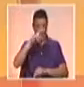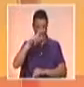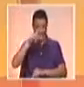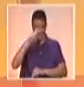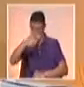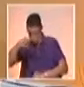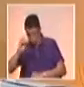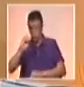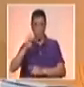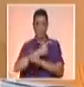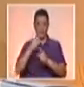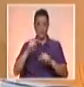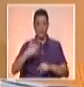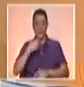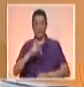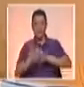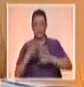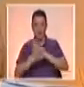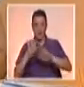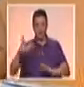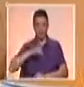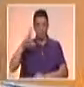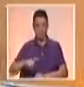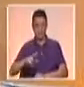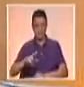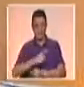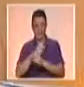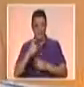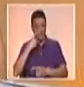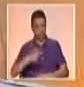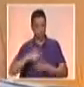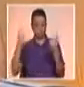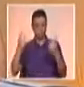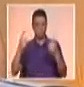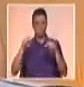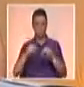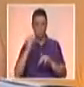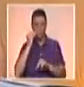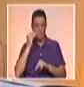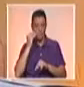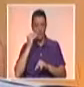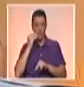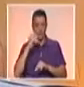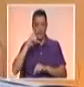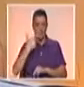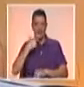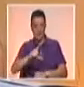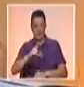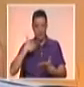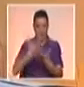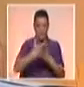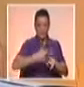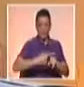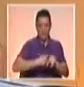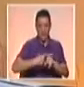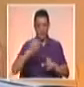A língua gestual portuguesa, o facto de ela ter sido reconhecida como língua também, é um incentivo forte a